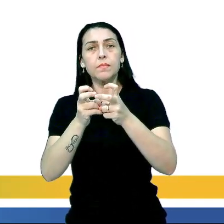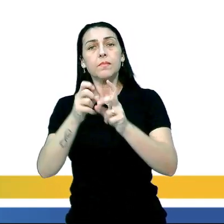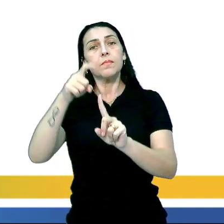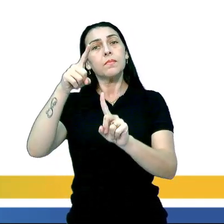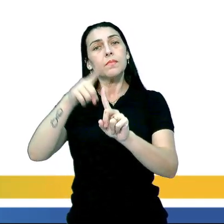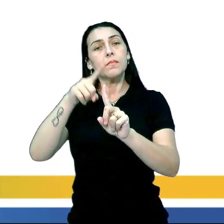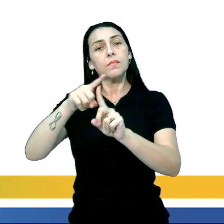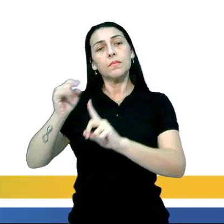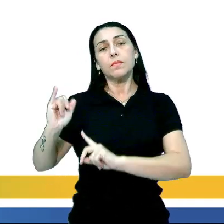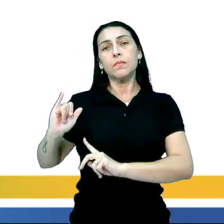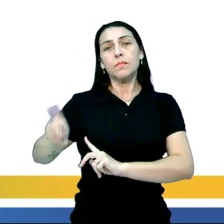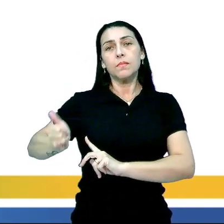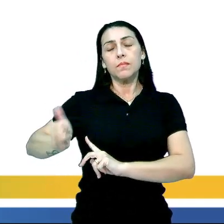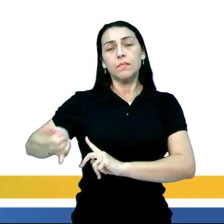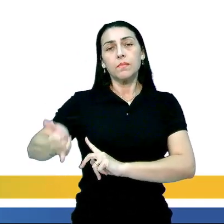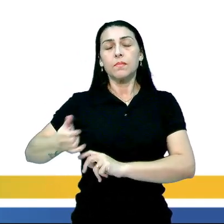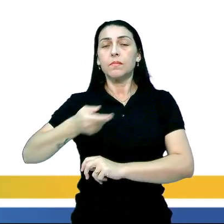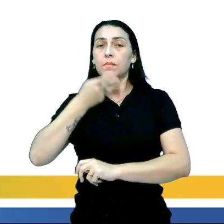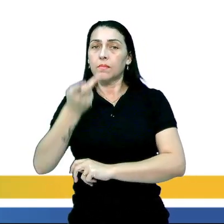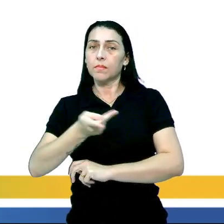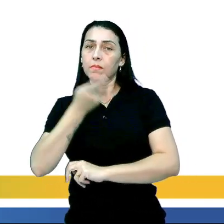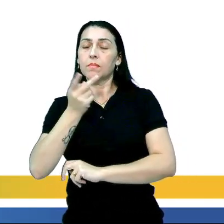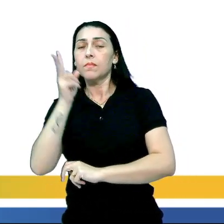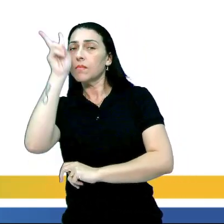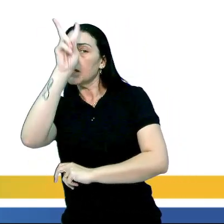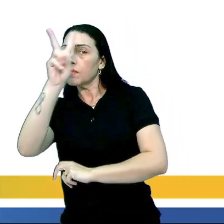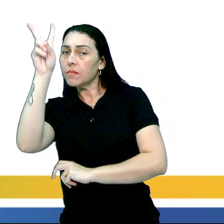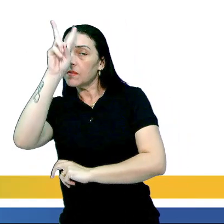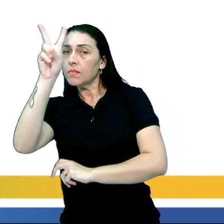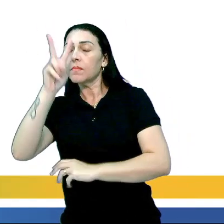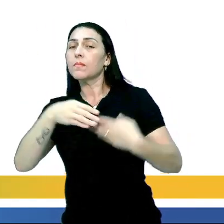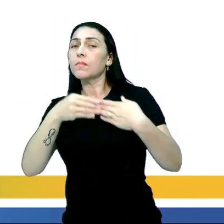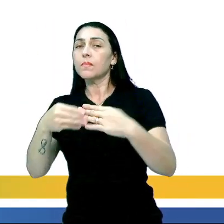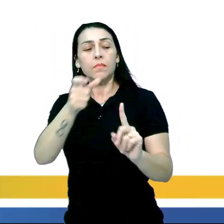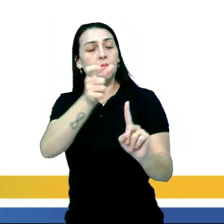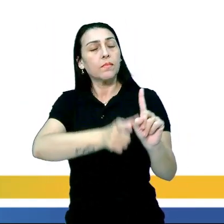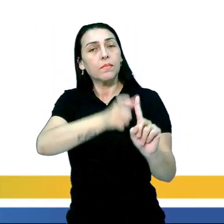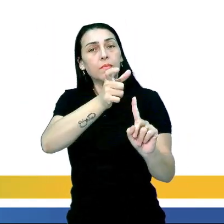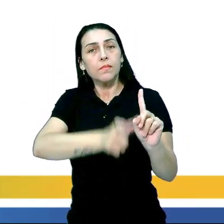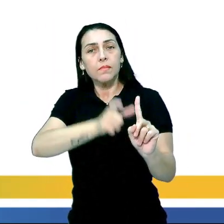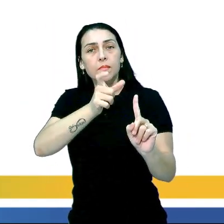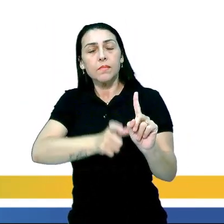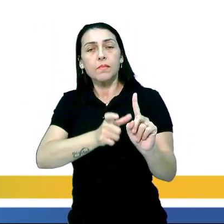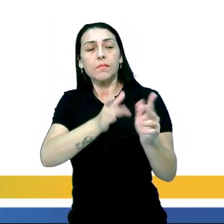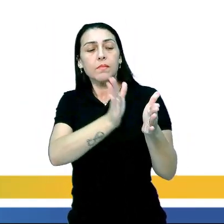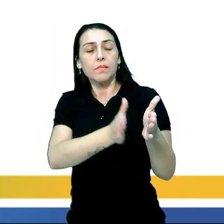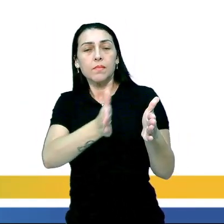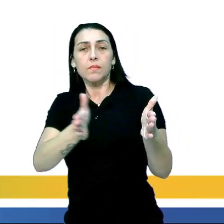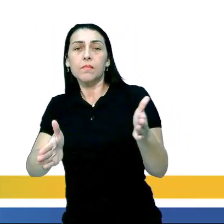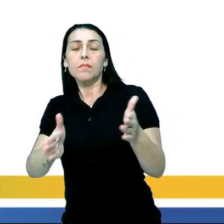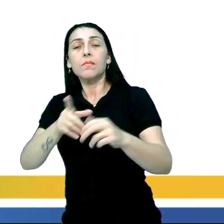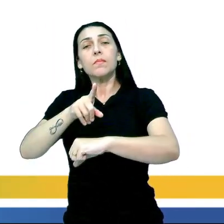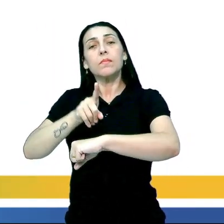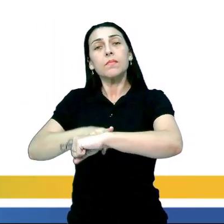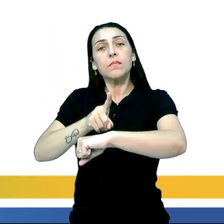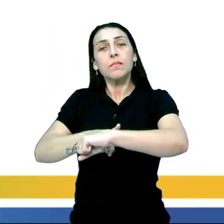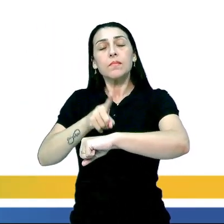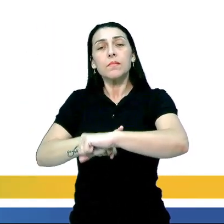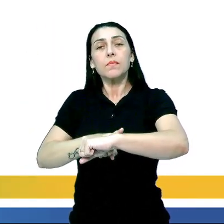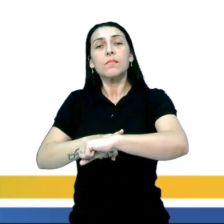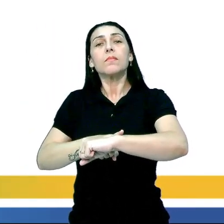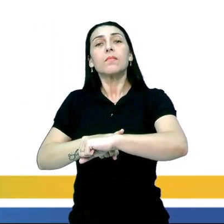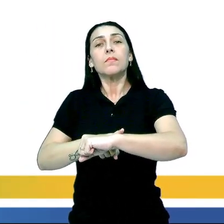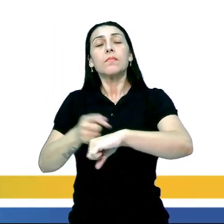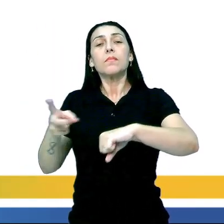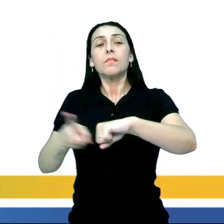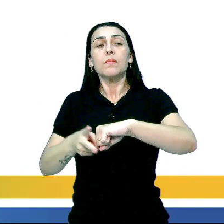tipo narrativo, ele fala mais sobre uma história, traz personagens, sequência temporal e o tempo do